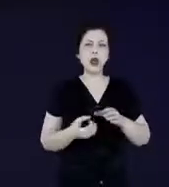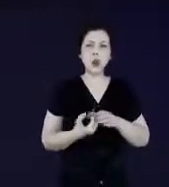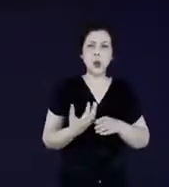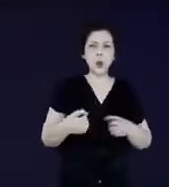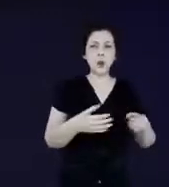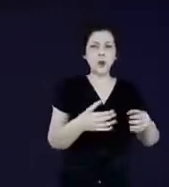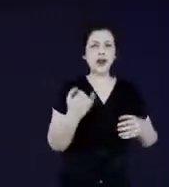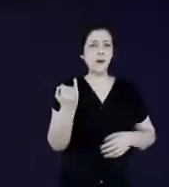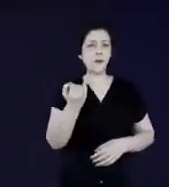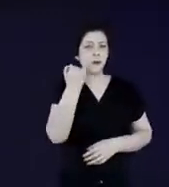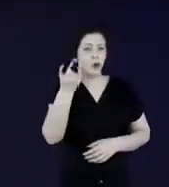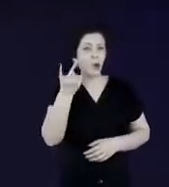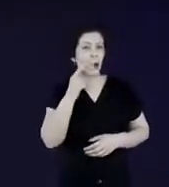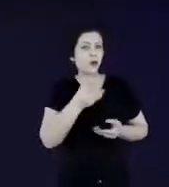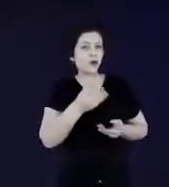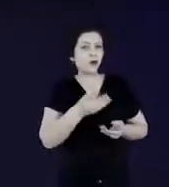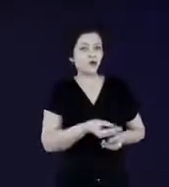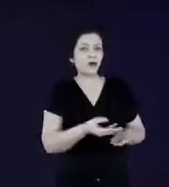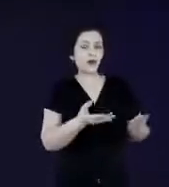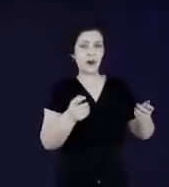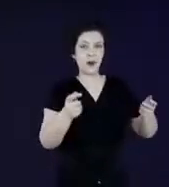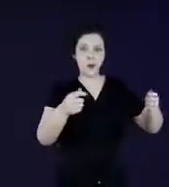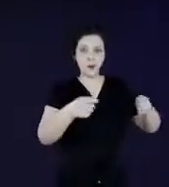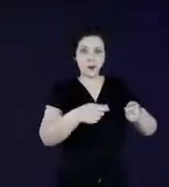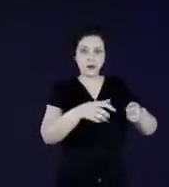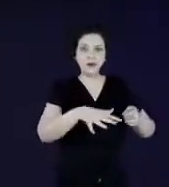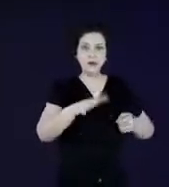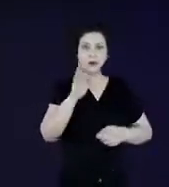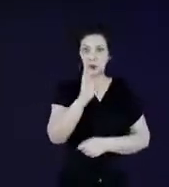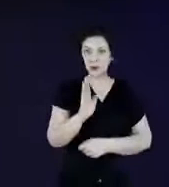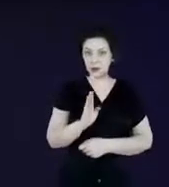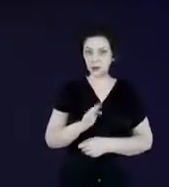para viabilizar a transformação do setor no Brasil?